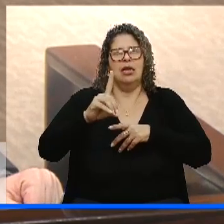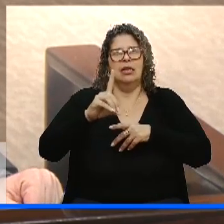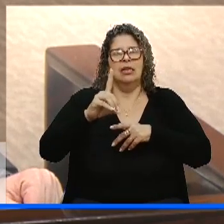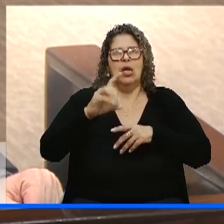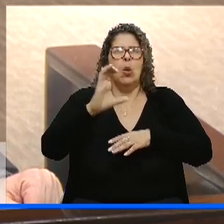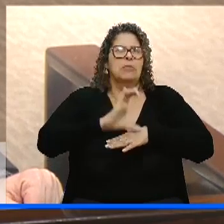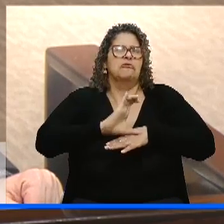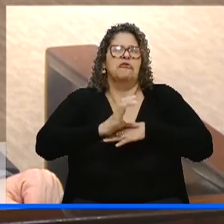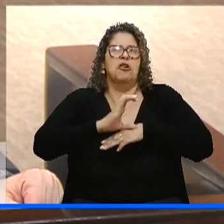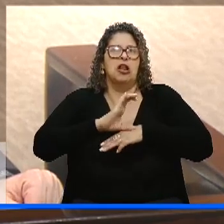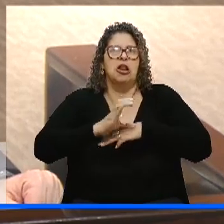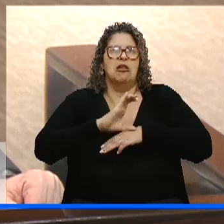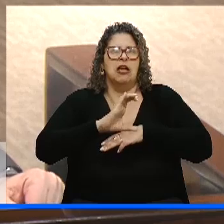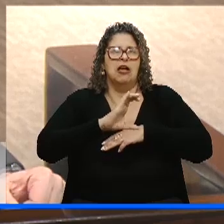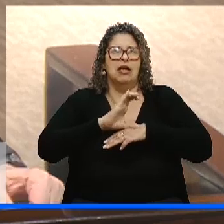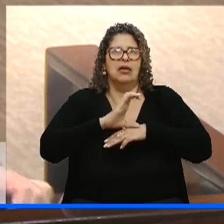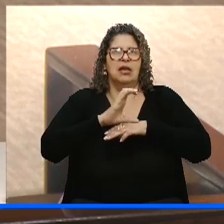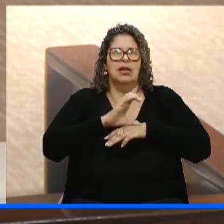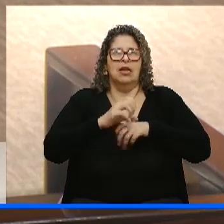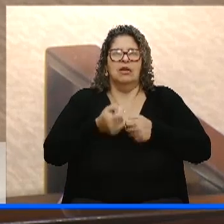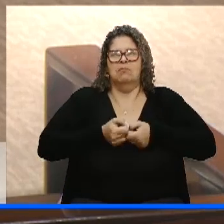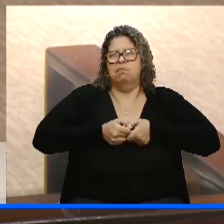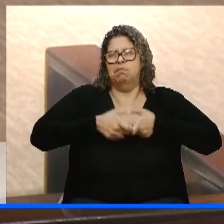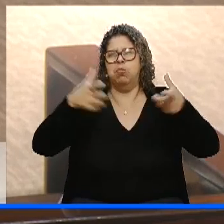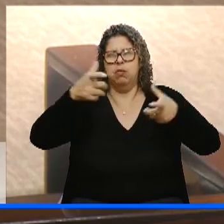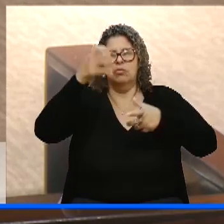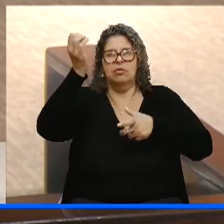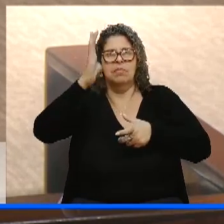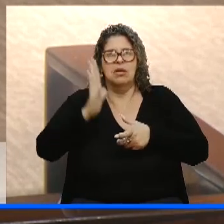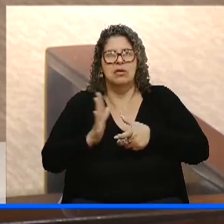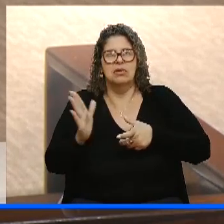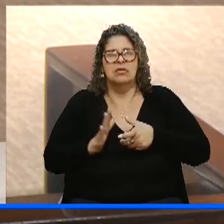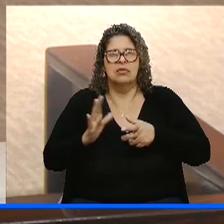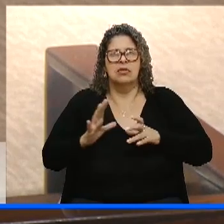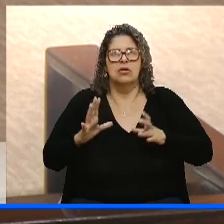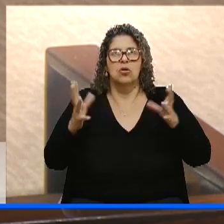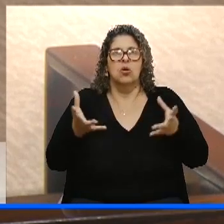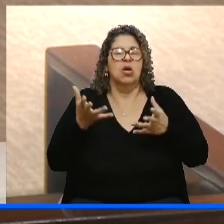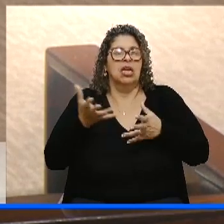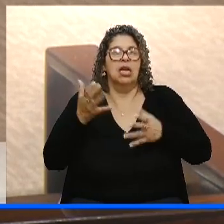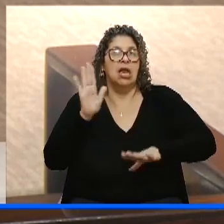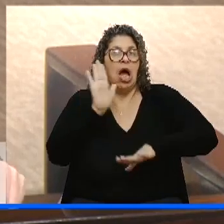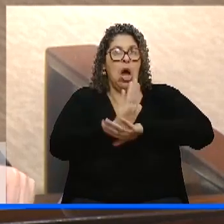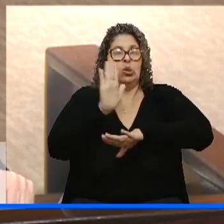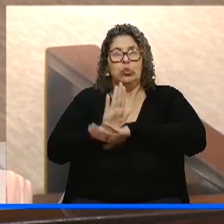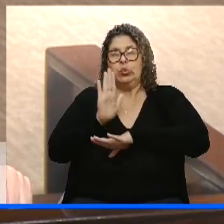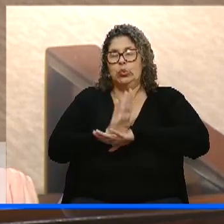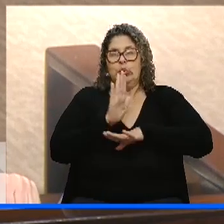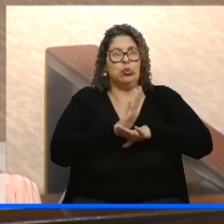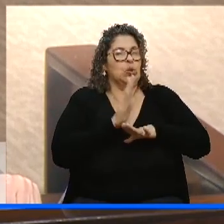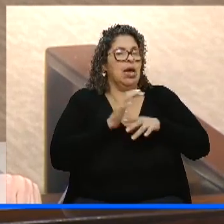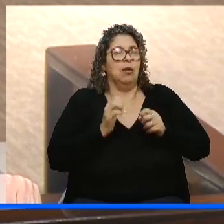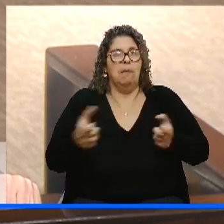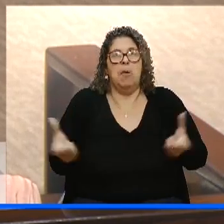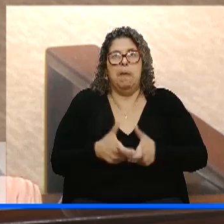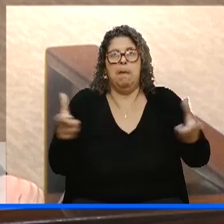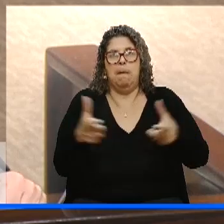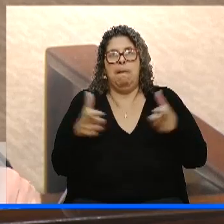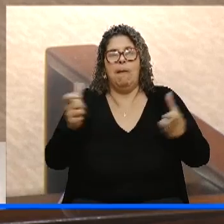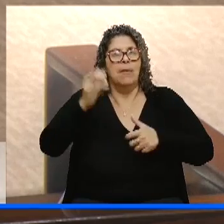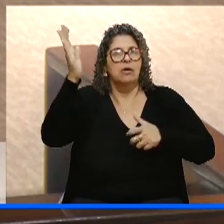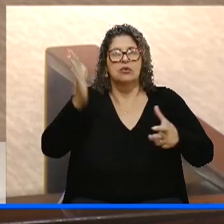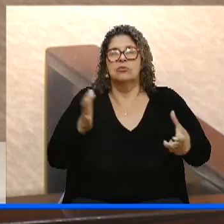constitucional engessando o estado brasileiro que na ânsia de contentar a todos acabou não contando ninguém por isso